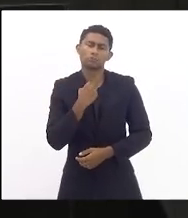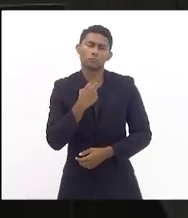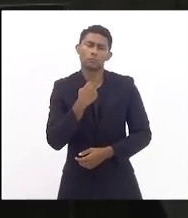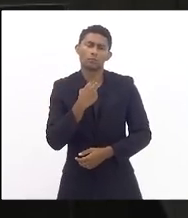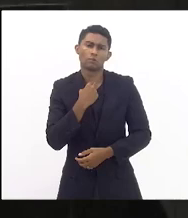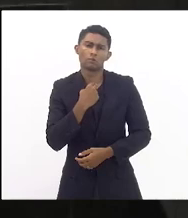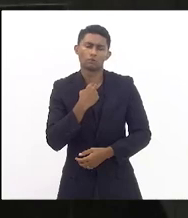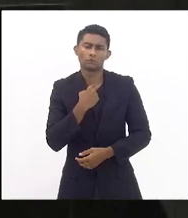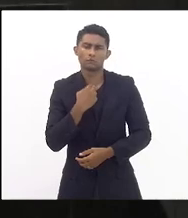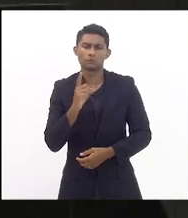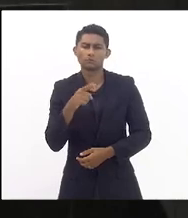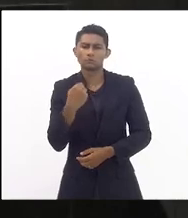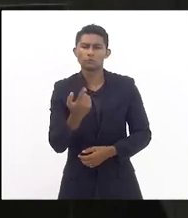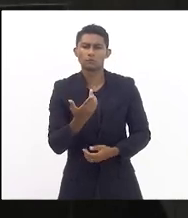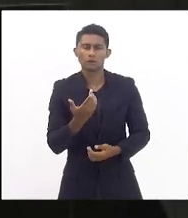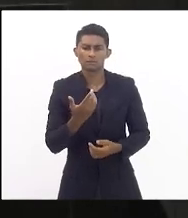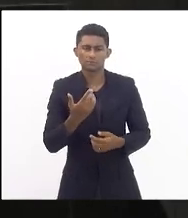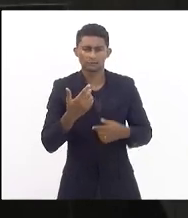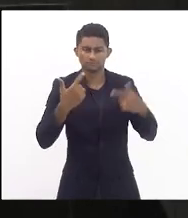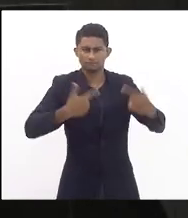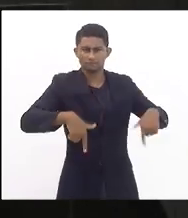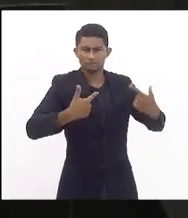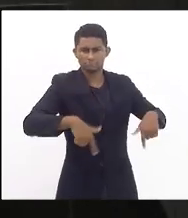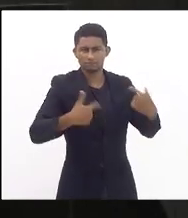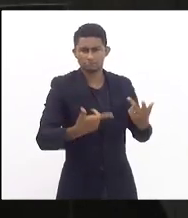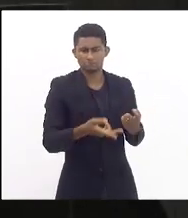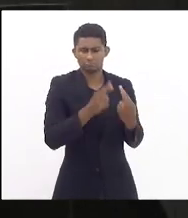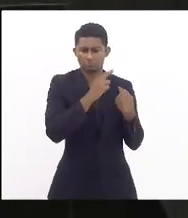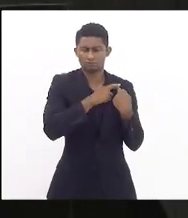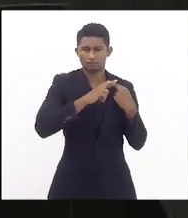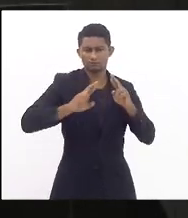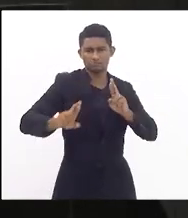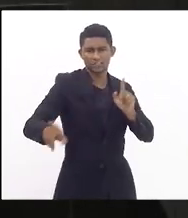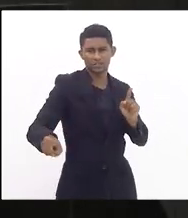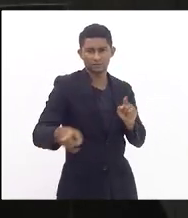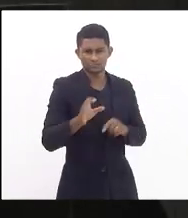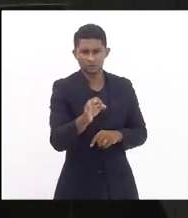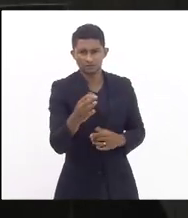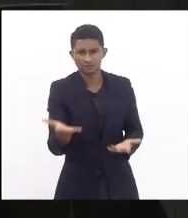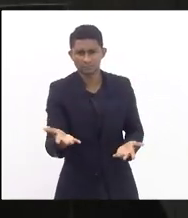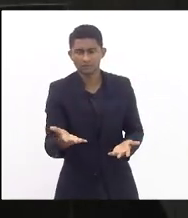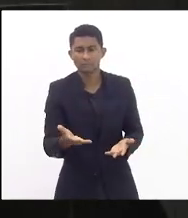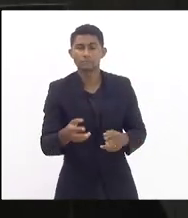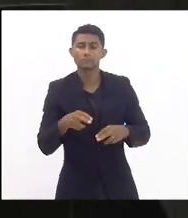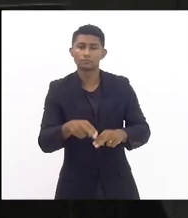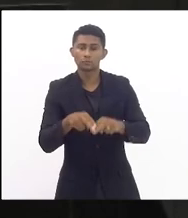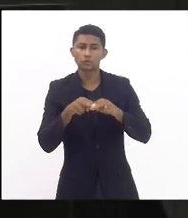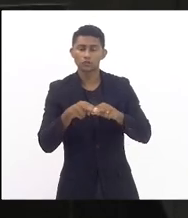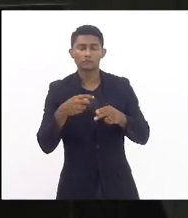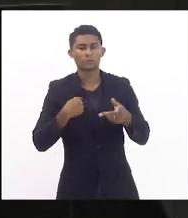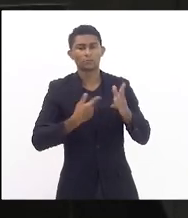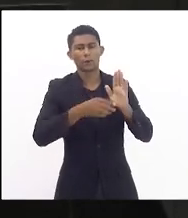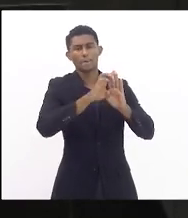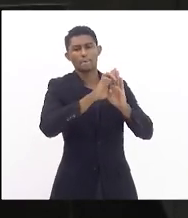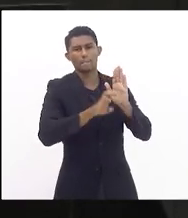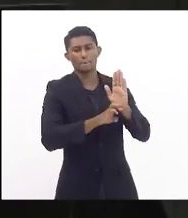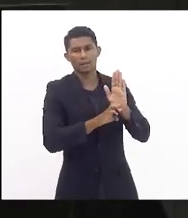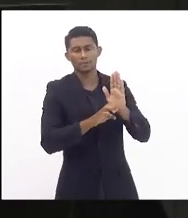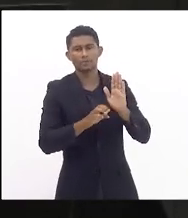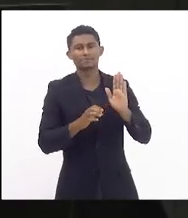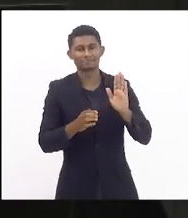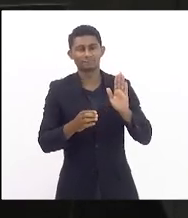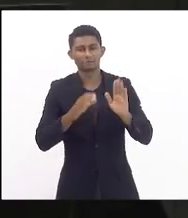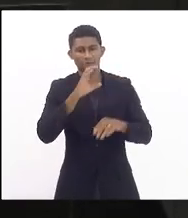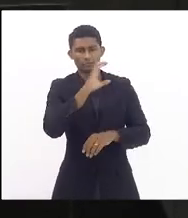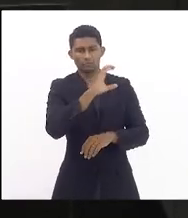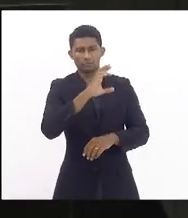uma invasão de competência. Daí, a emenda que eu acordei com a